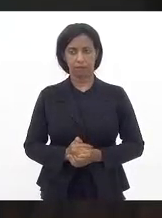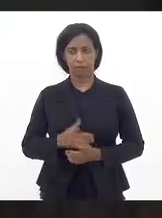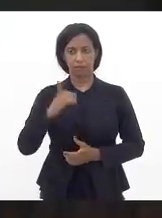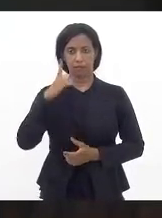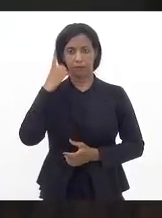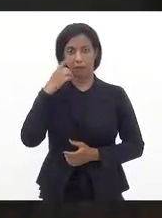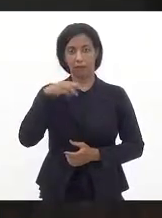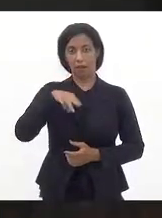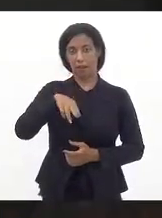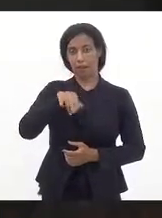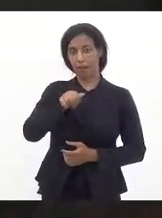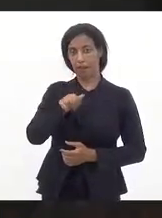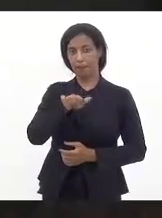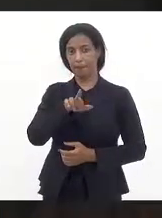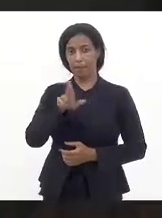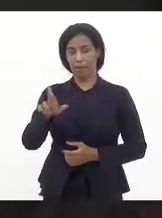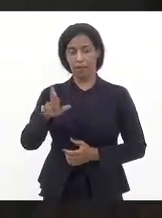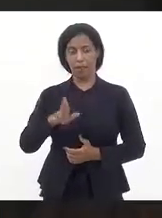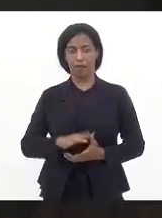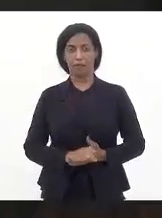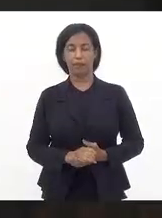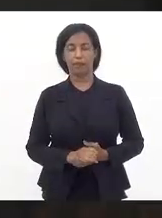Marcus Miller